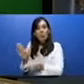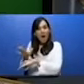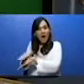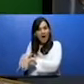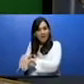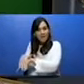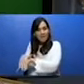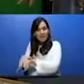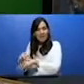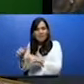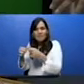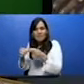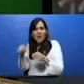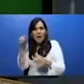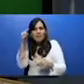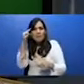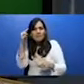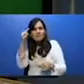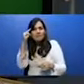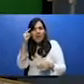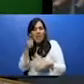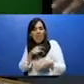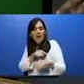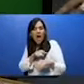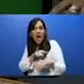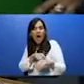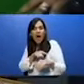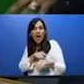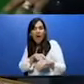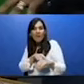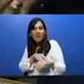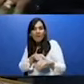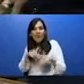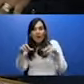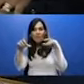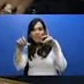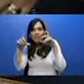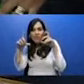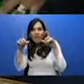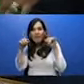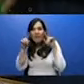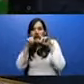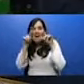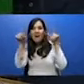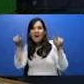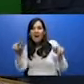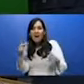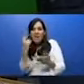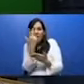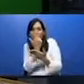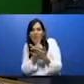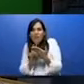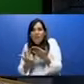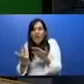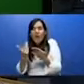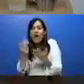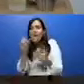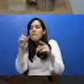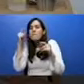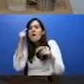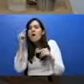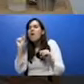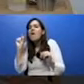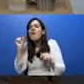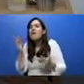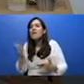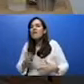estaria pensando nos momentos em que posou para o pintor? O que vocês acham? Será que ela estava pensando em alguma coisa que deixou